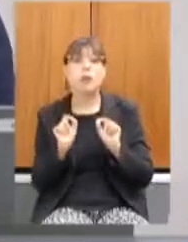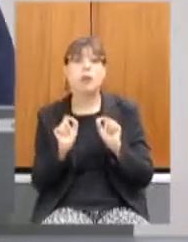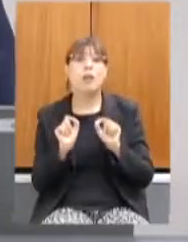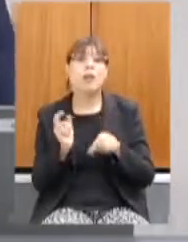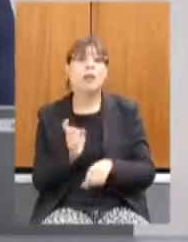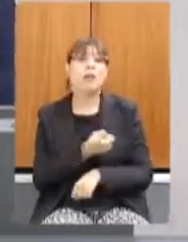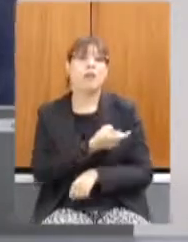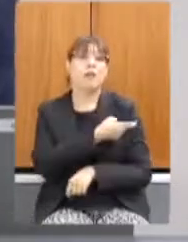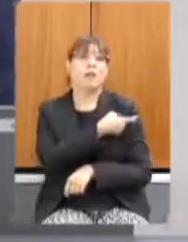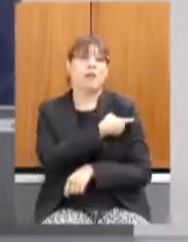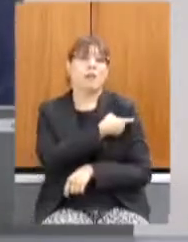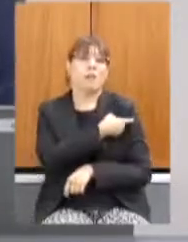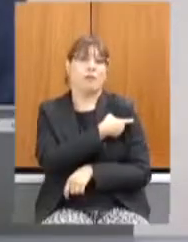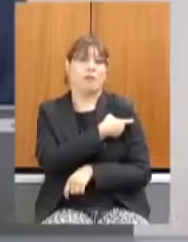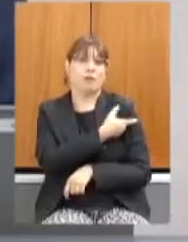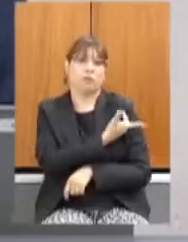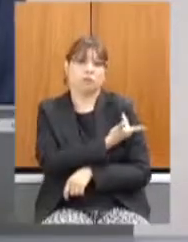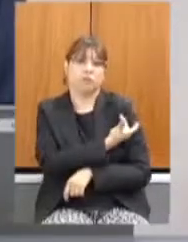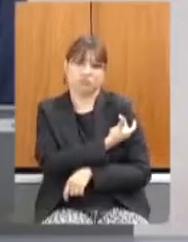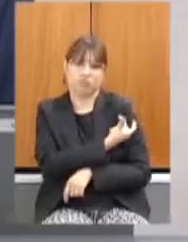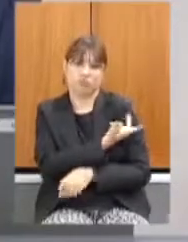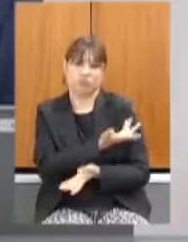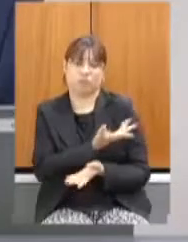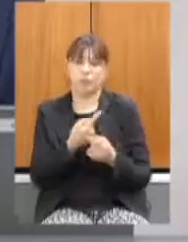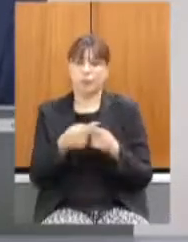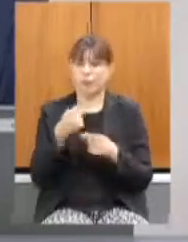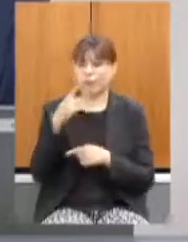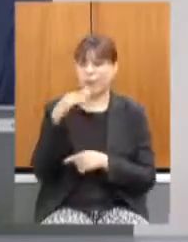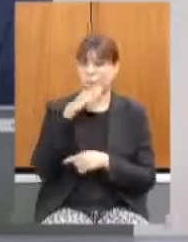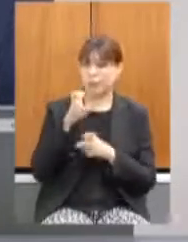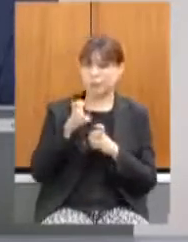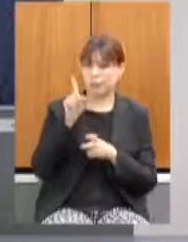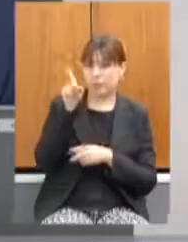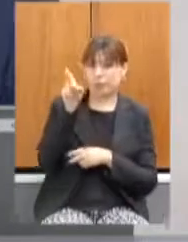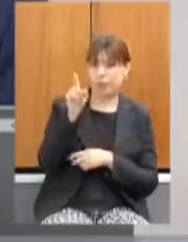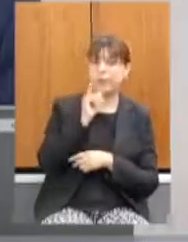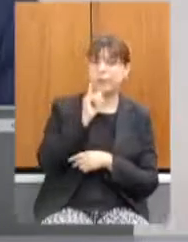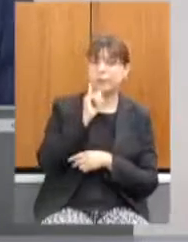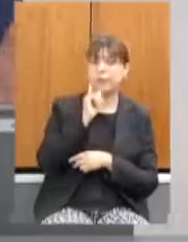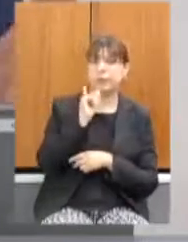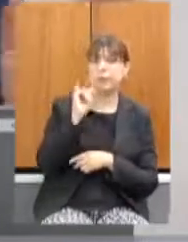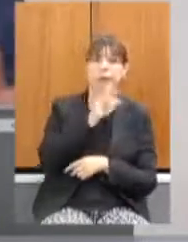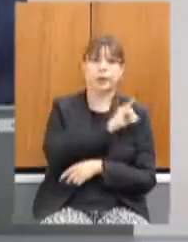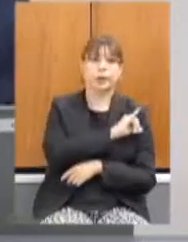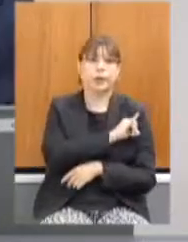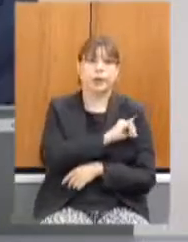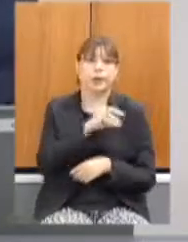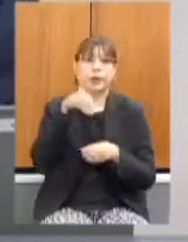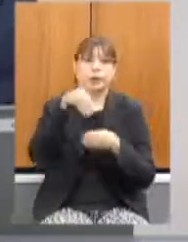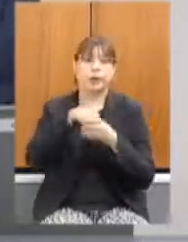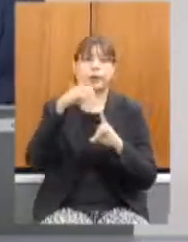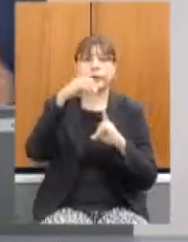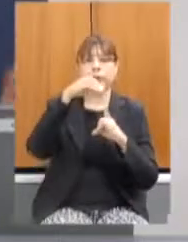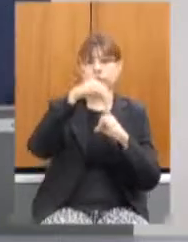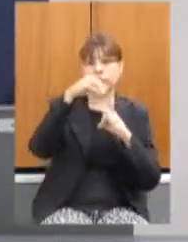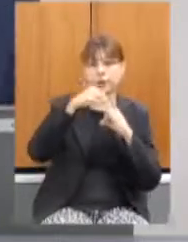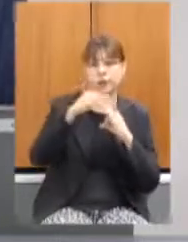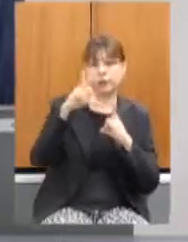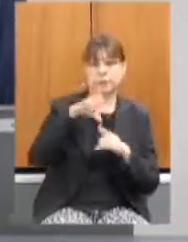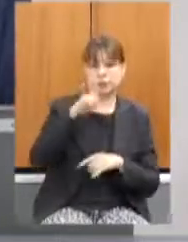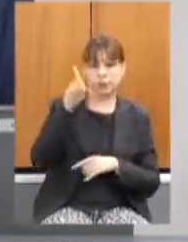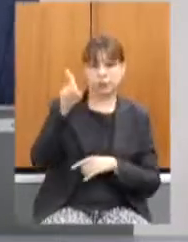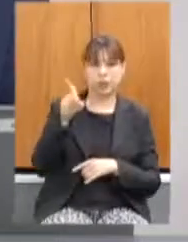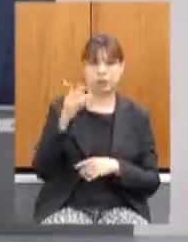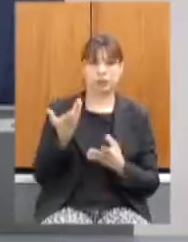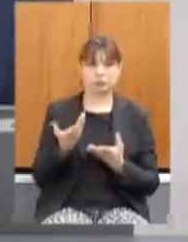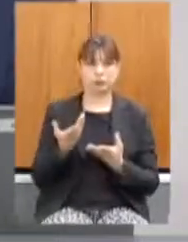fica muito preocupado aí porque você vê que o estado do Rio você tem lá Fiocruz que tá lá dentro do Rio e quando se fala em fio Cruz falando Rio